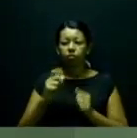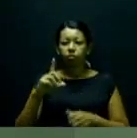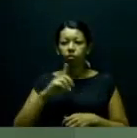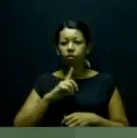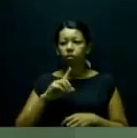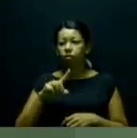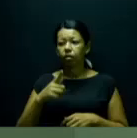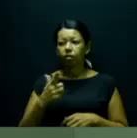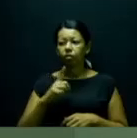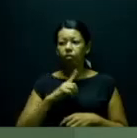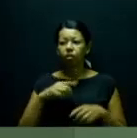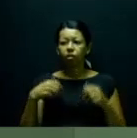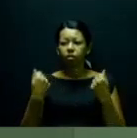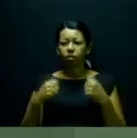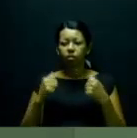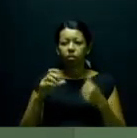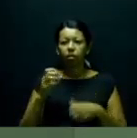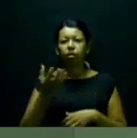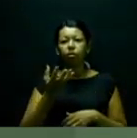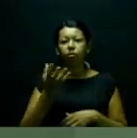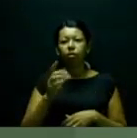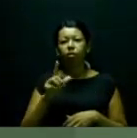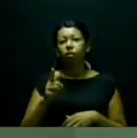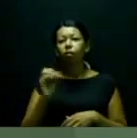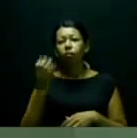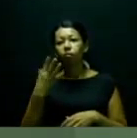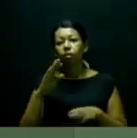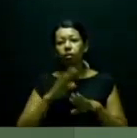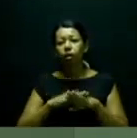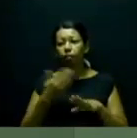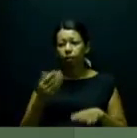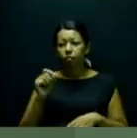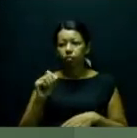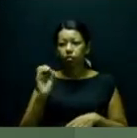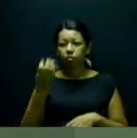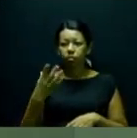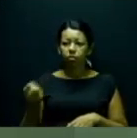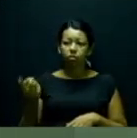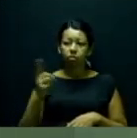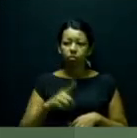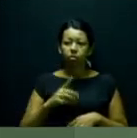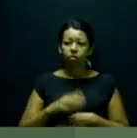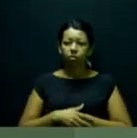não vai haver necessidade, apenas eu quero que não aconteça mais o que aconteceu aqui.